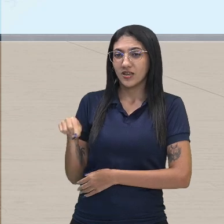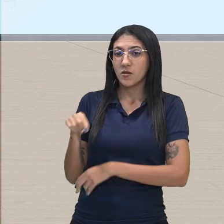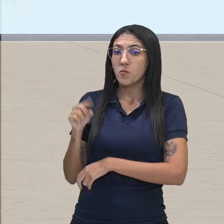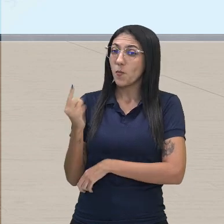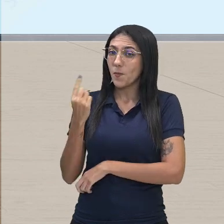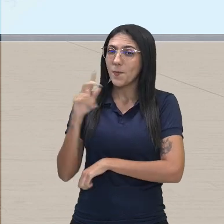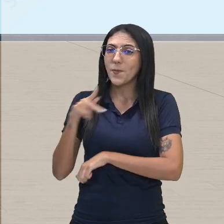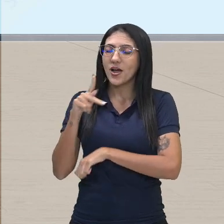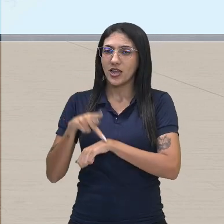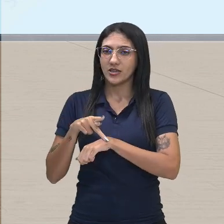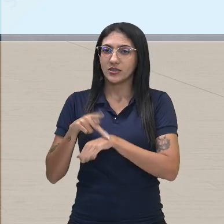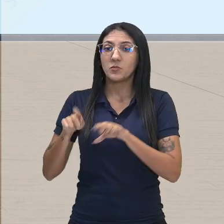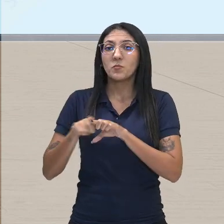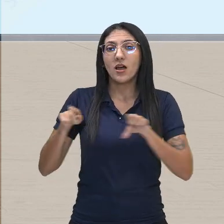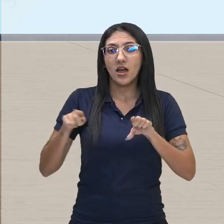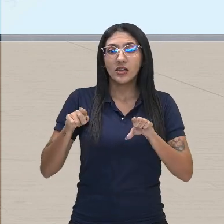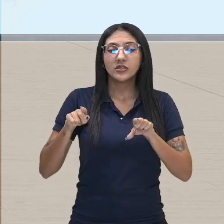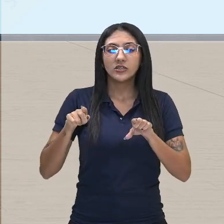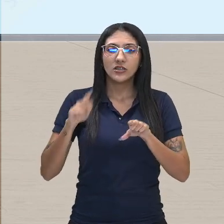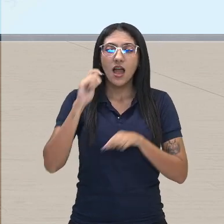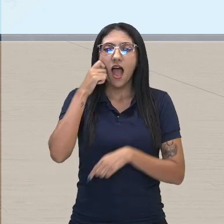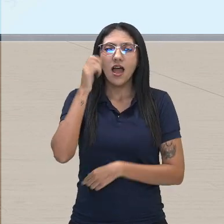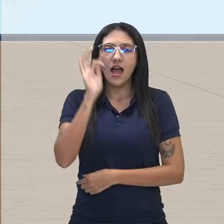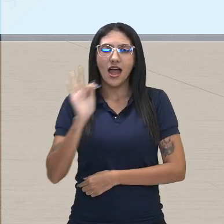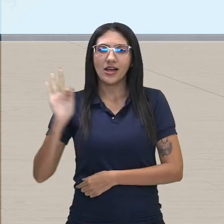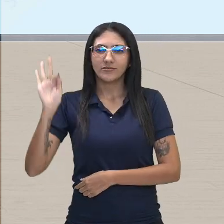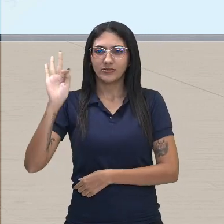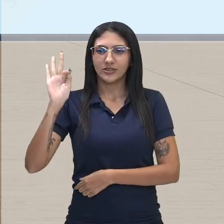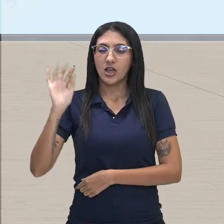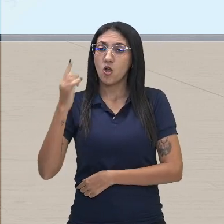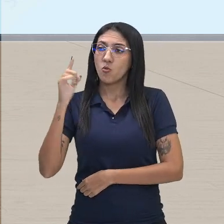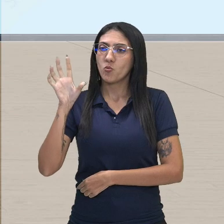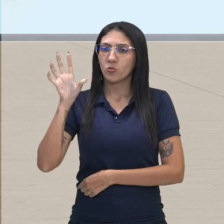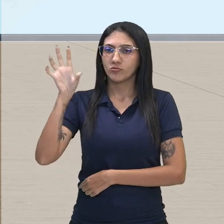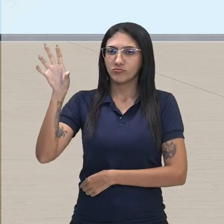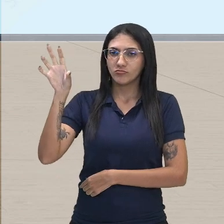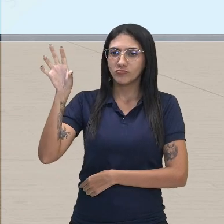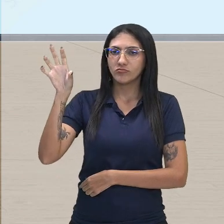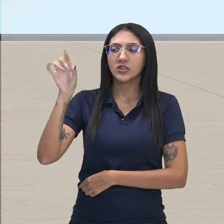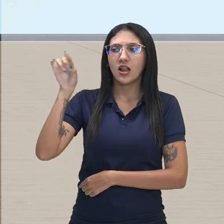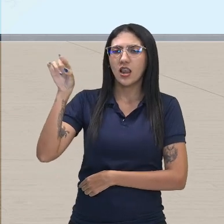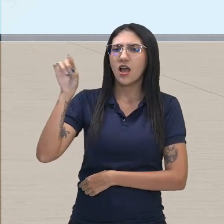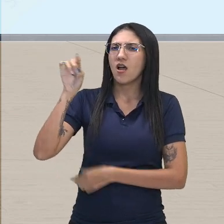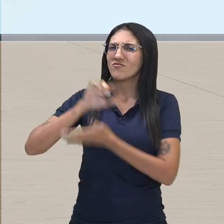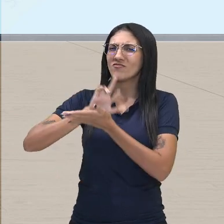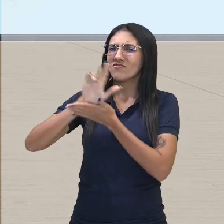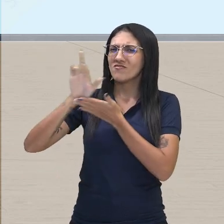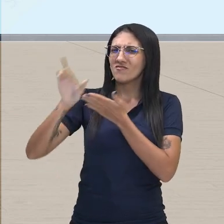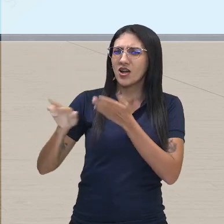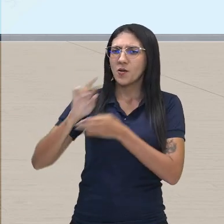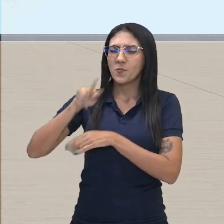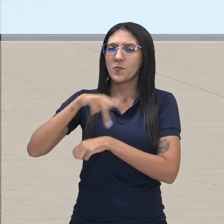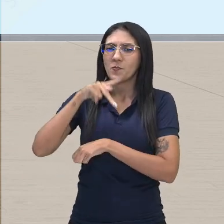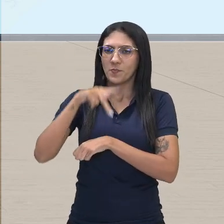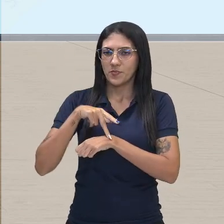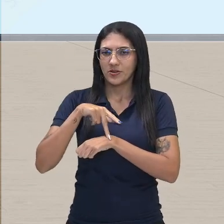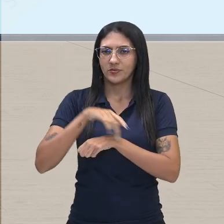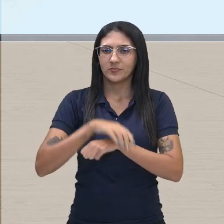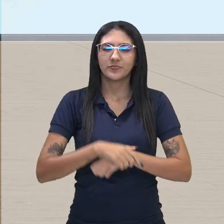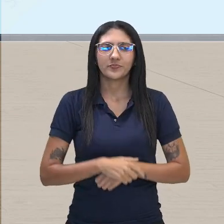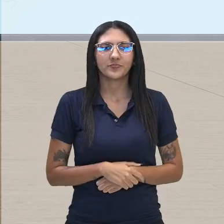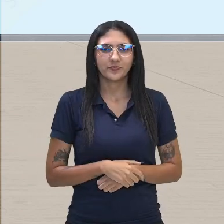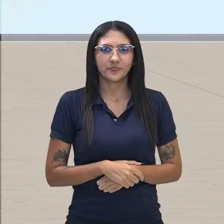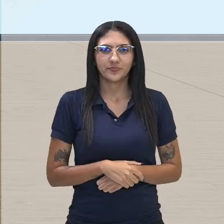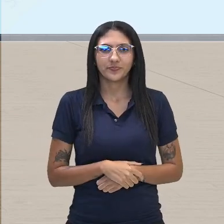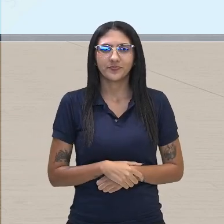país, mas África, nós estamos falando de um continente repleto de diversos países. Por que